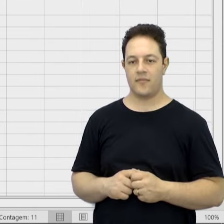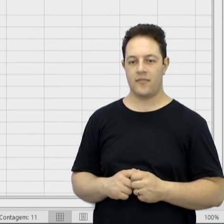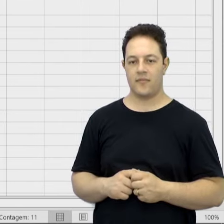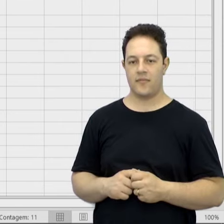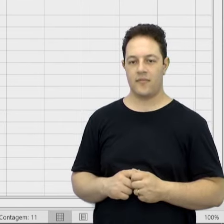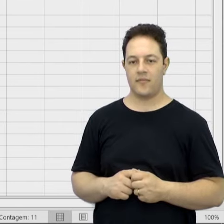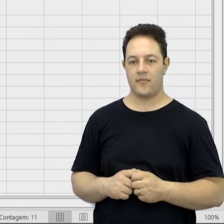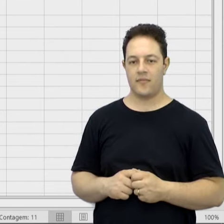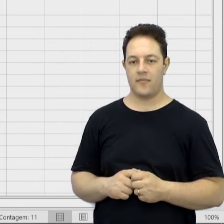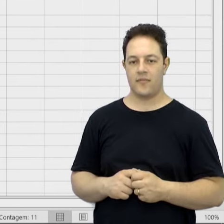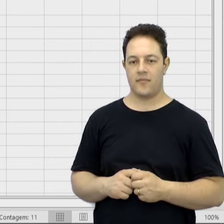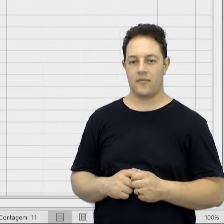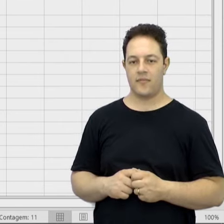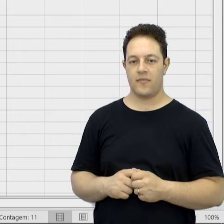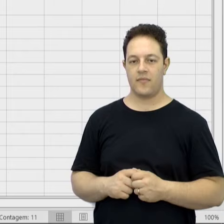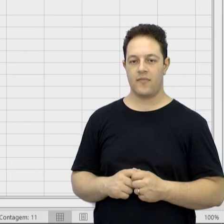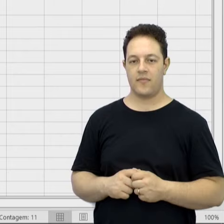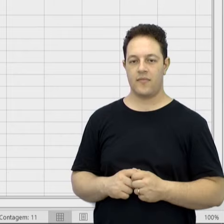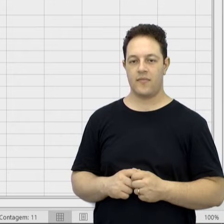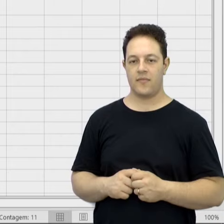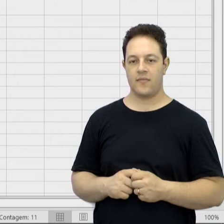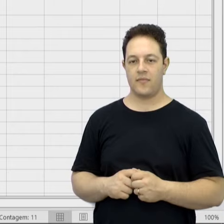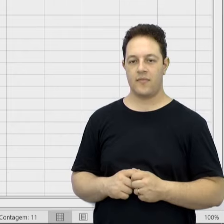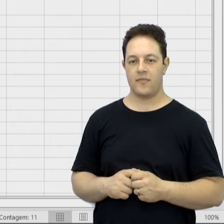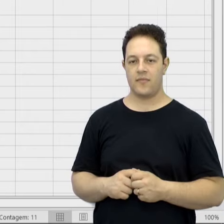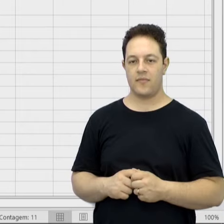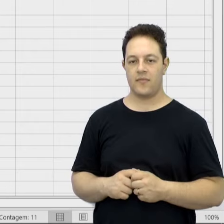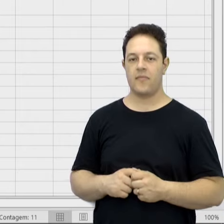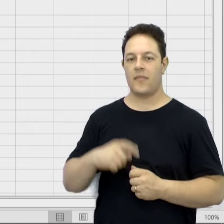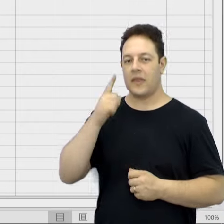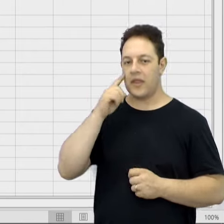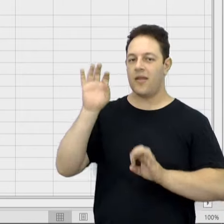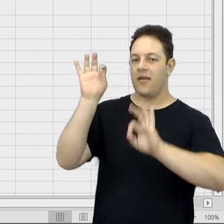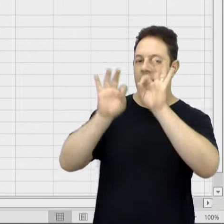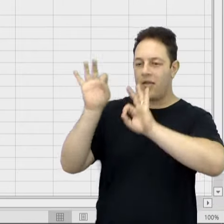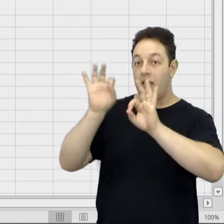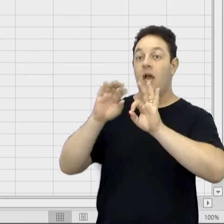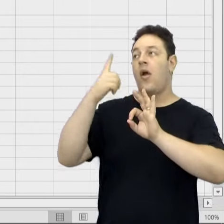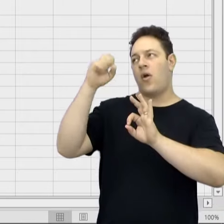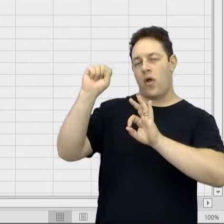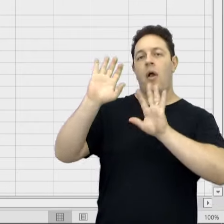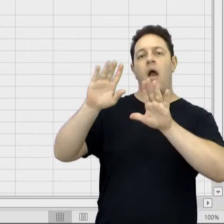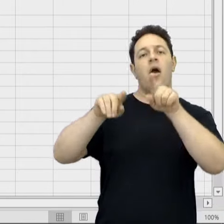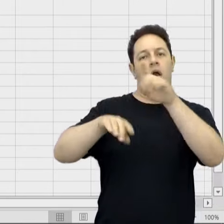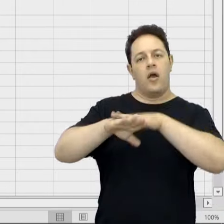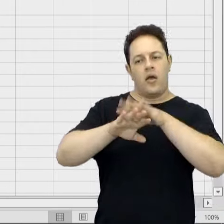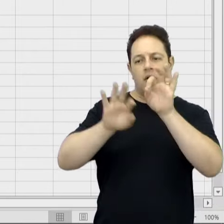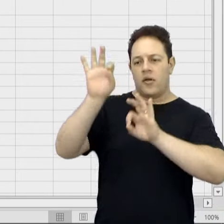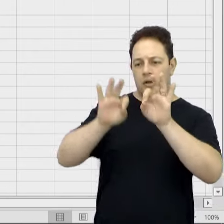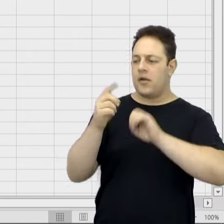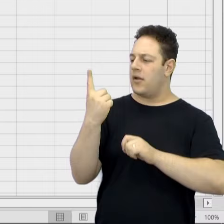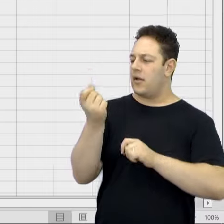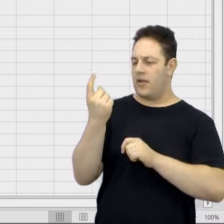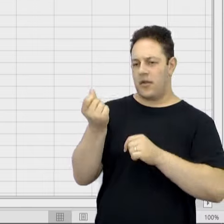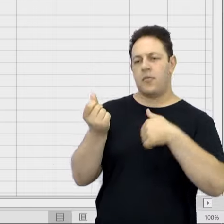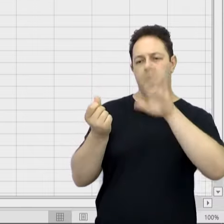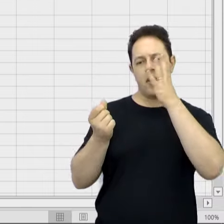pode deixar aí no 16 para ficar mais bonitinho. E aí, se a gente